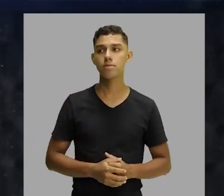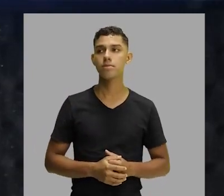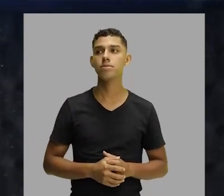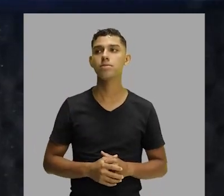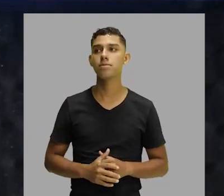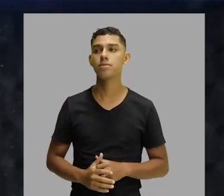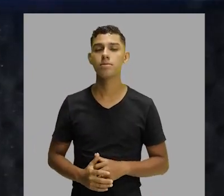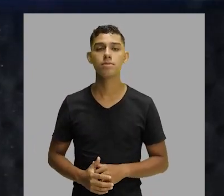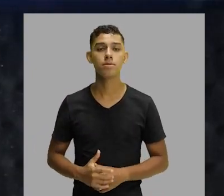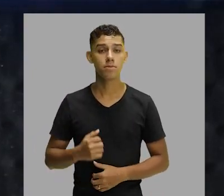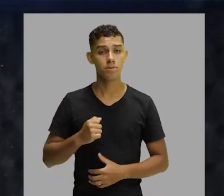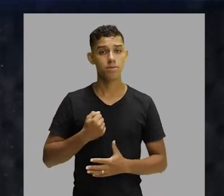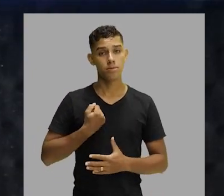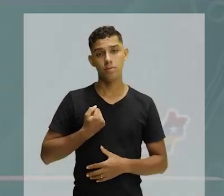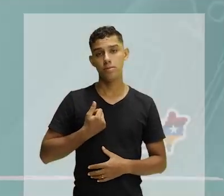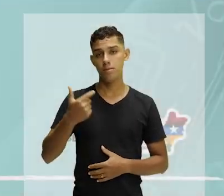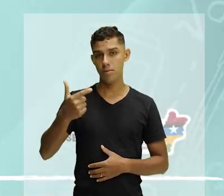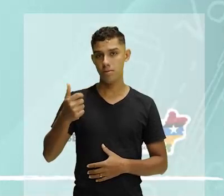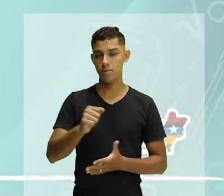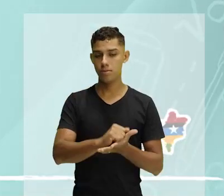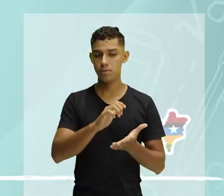Já a questão 2 diz o seguinte: